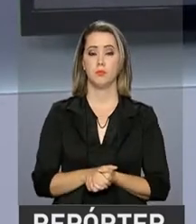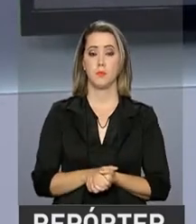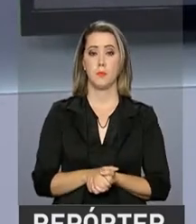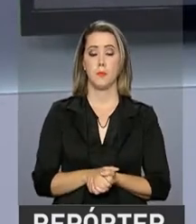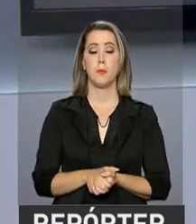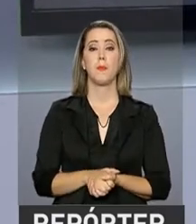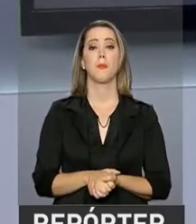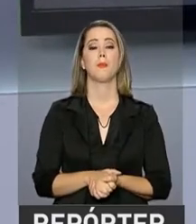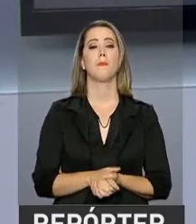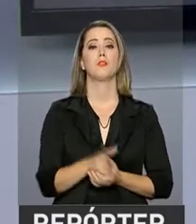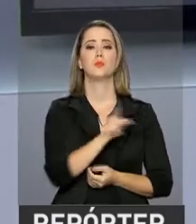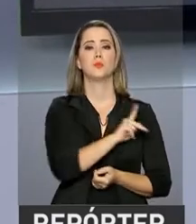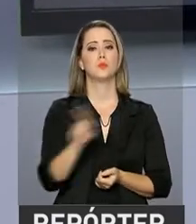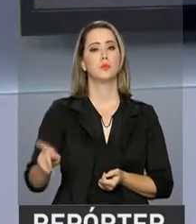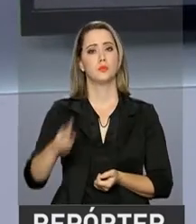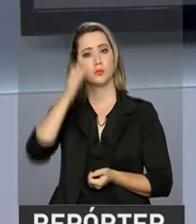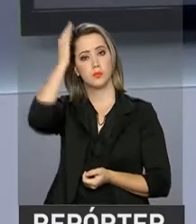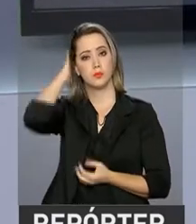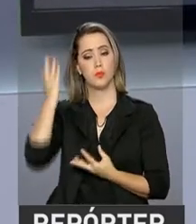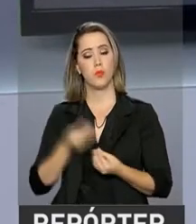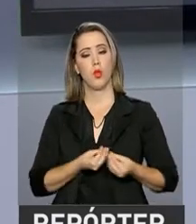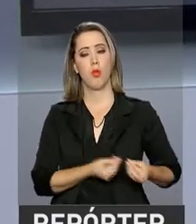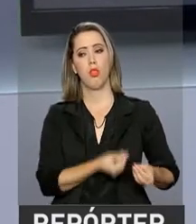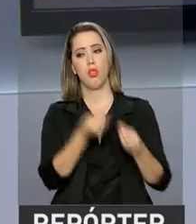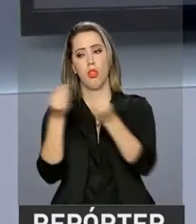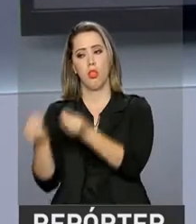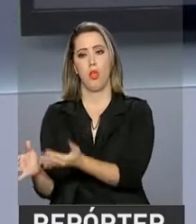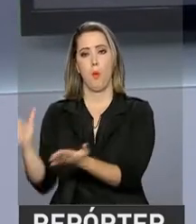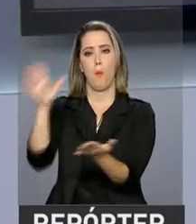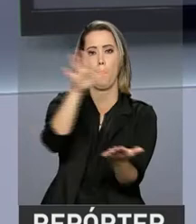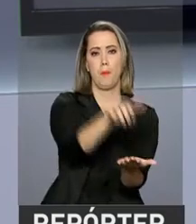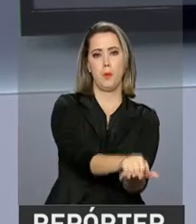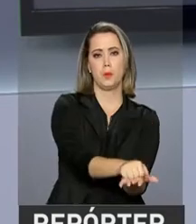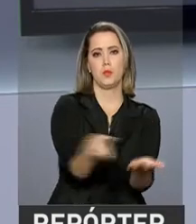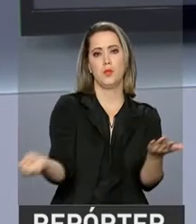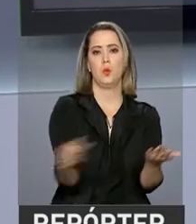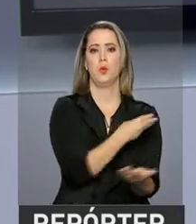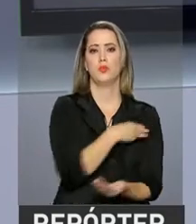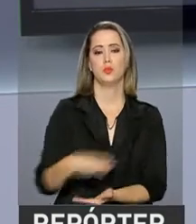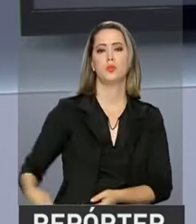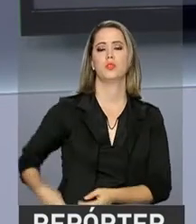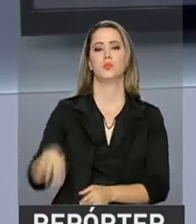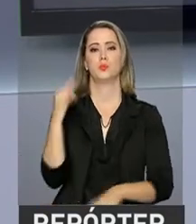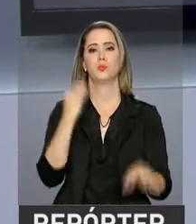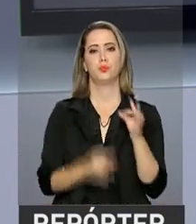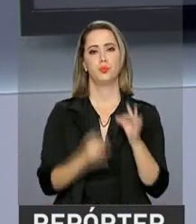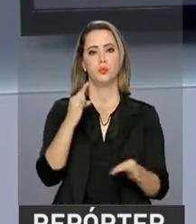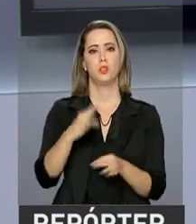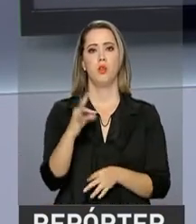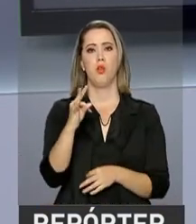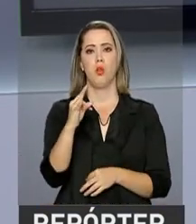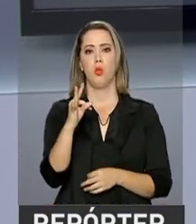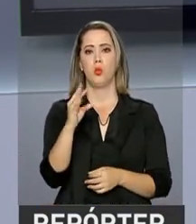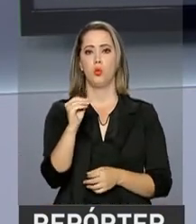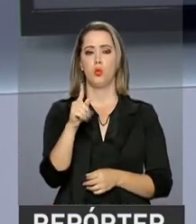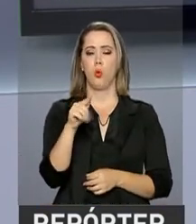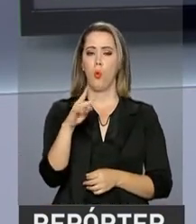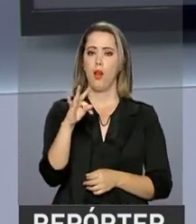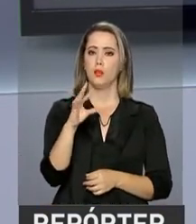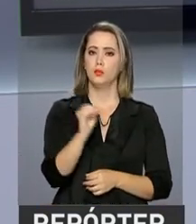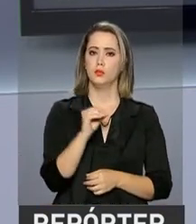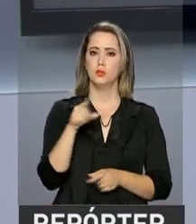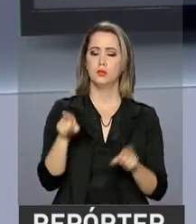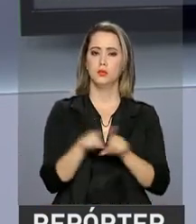presidente michel temer deu posse ao novo ministro da justiça e segurança pública torquato jardim garantiu que vai trabalhar